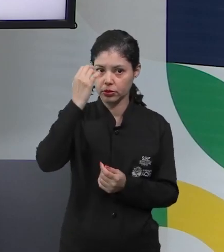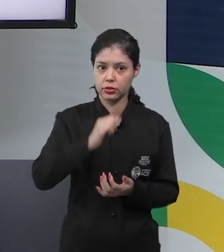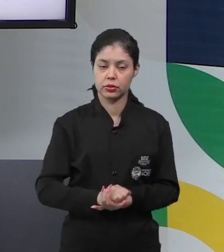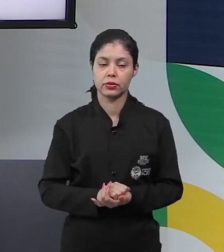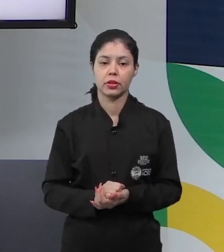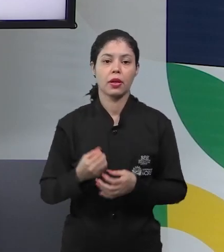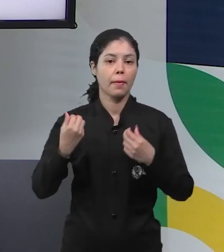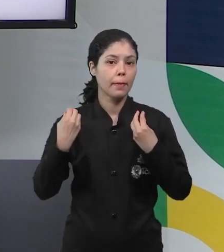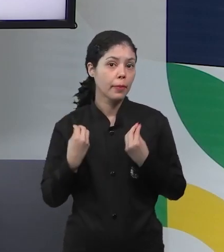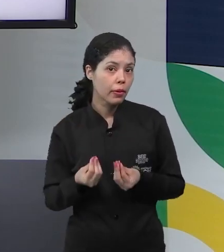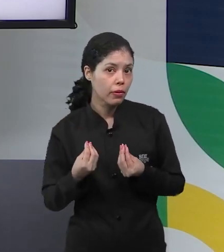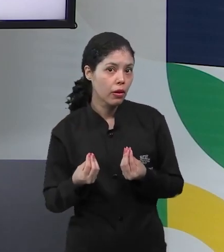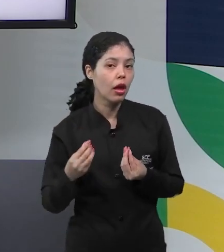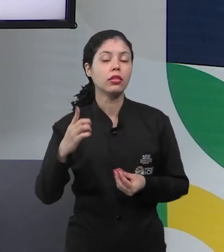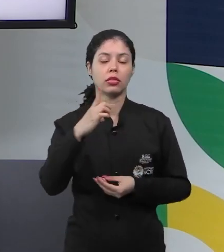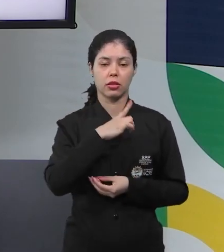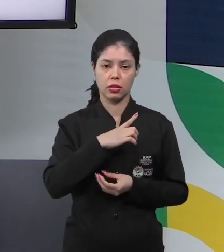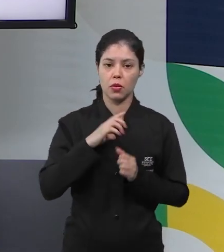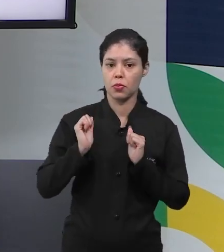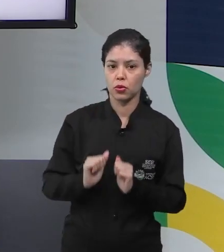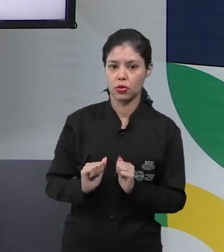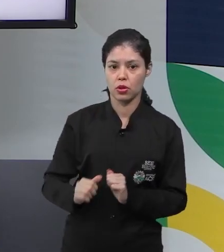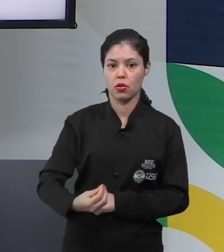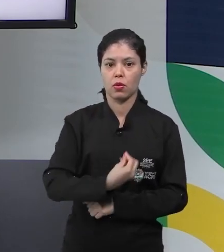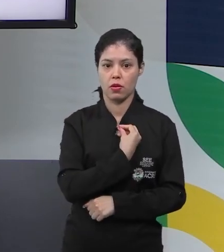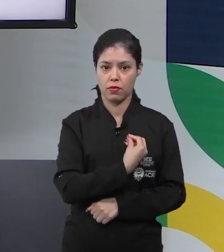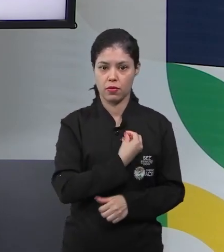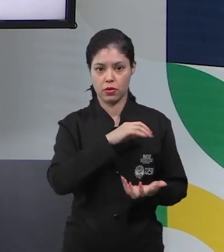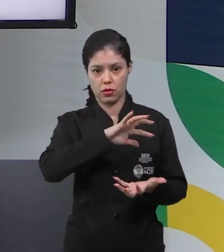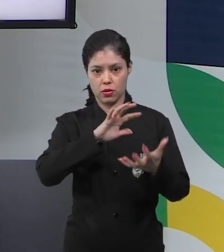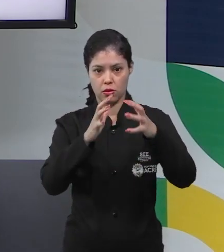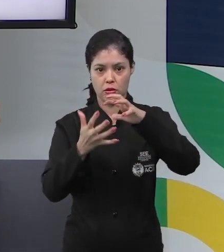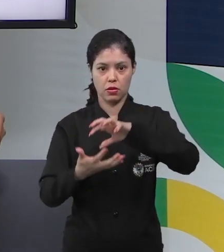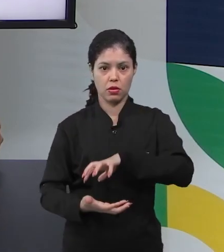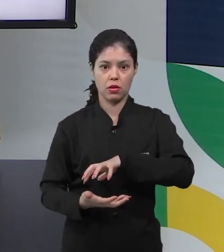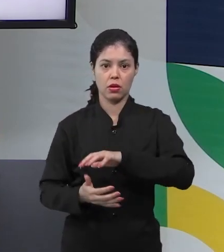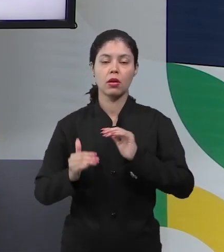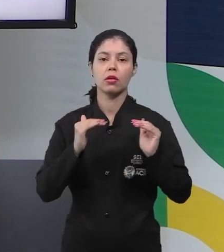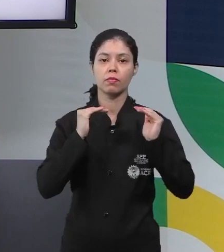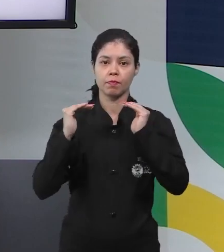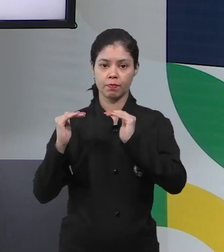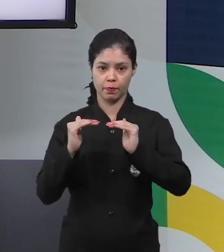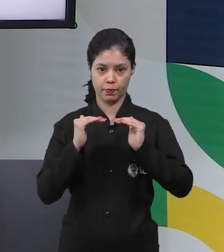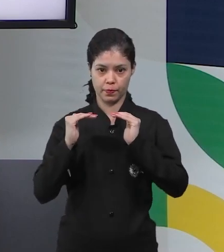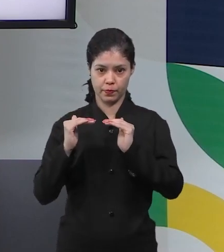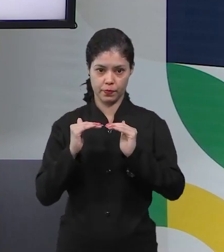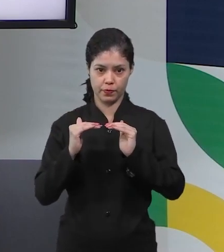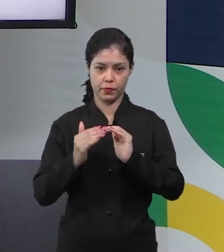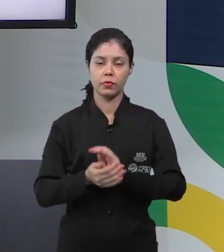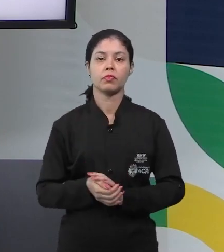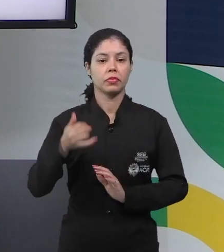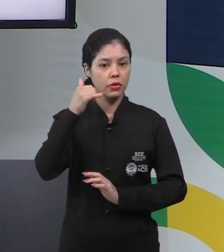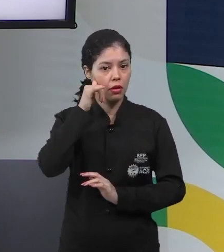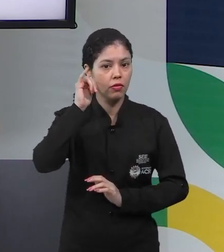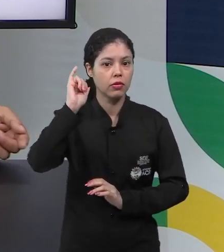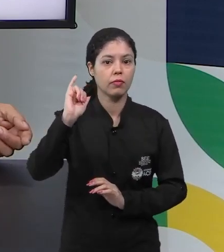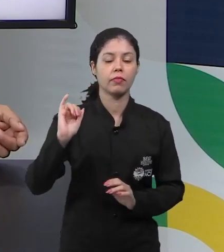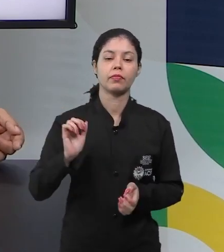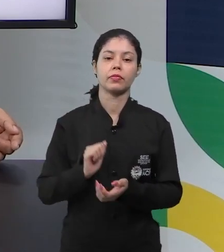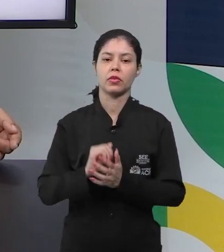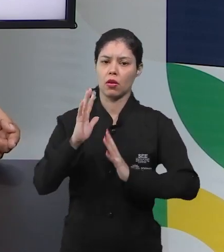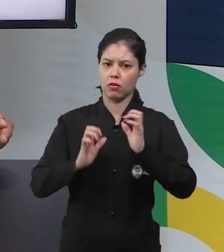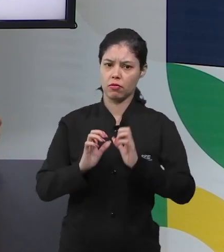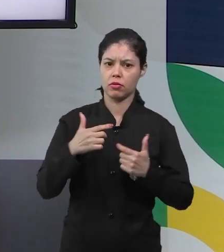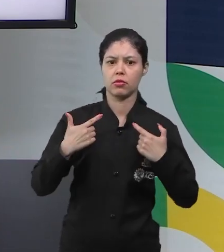importância para que a gente possa ter um planeta equilibrado, evitando conflitos